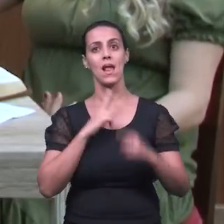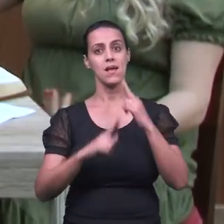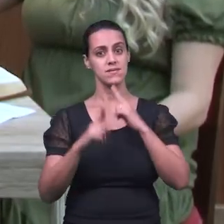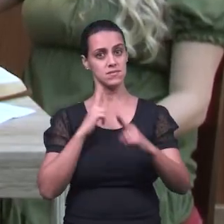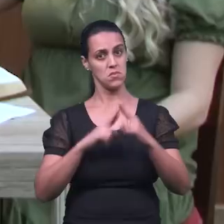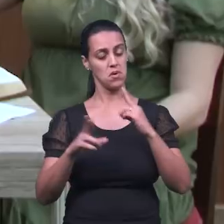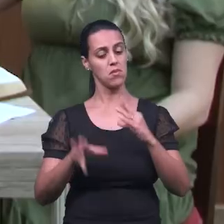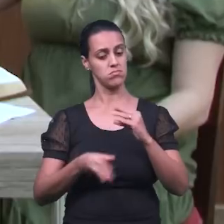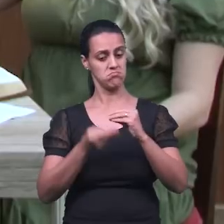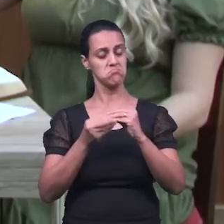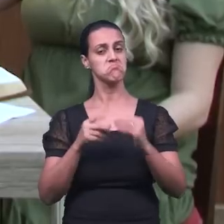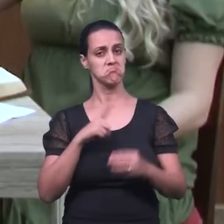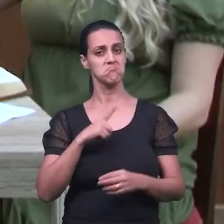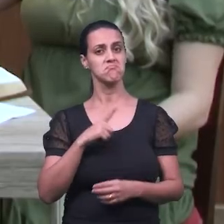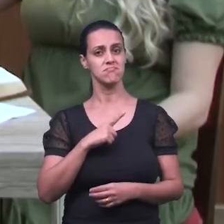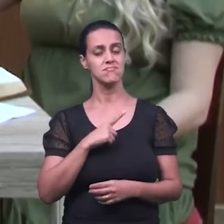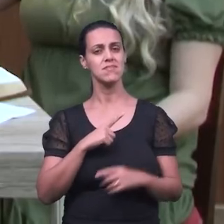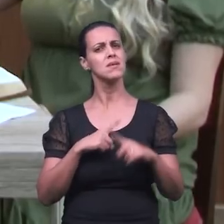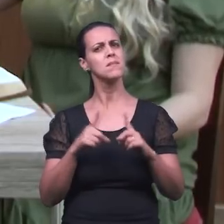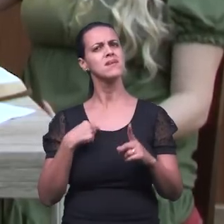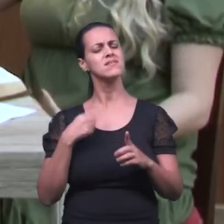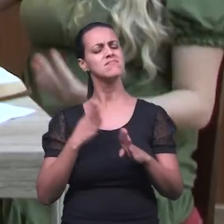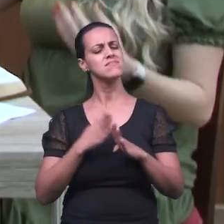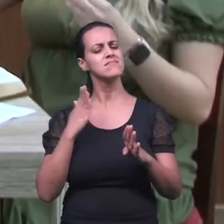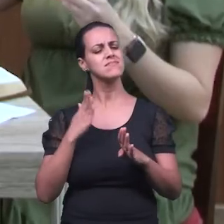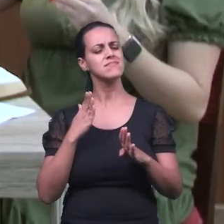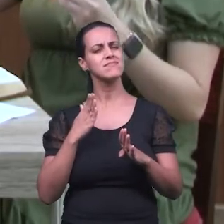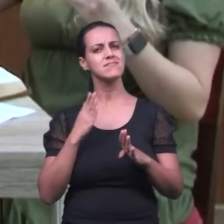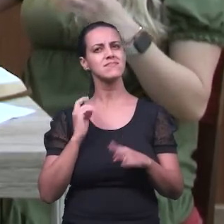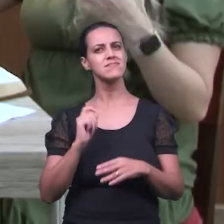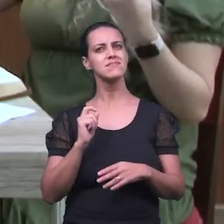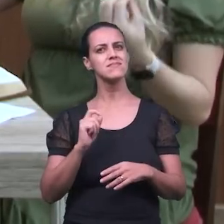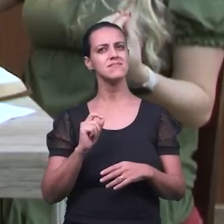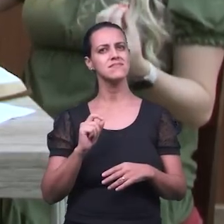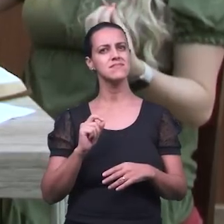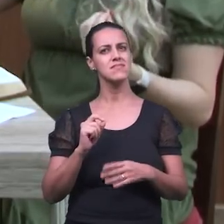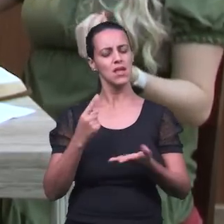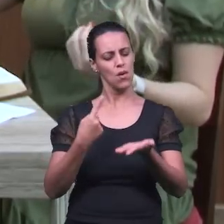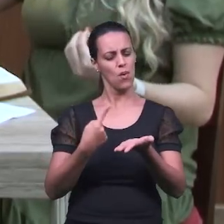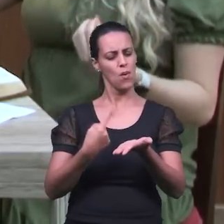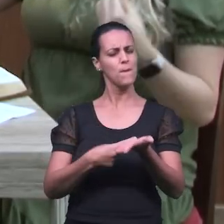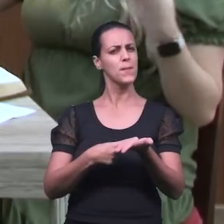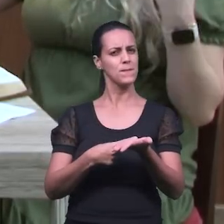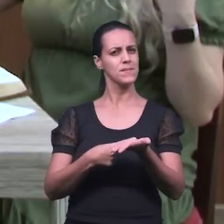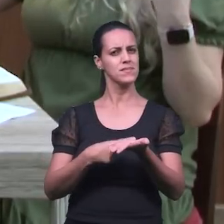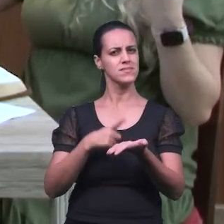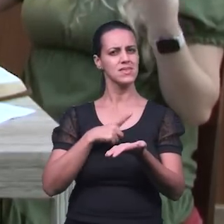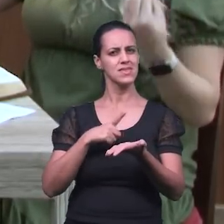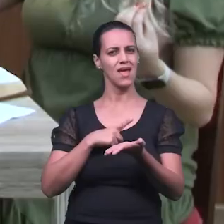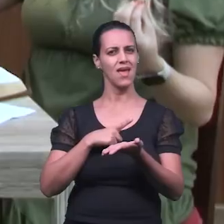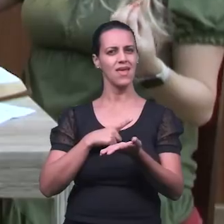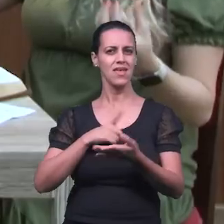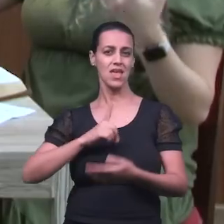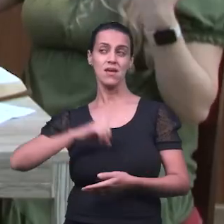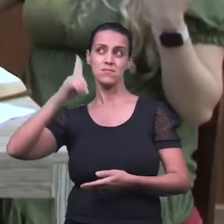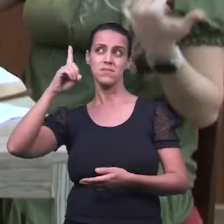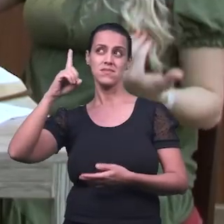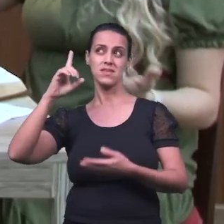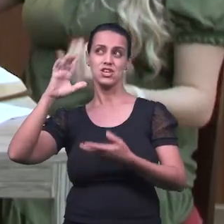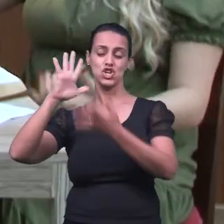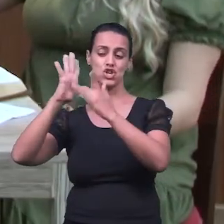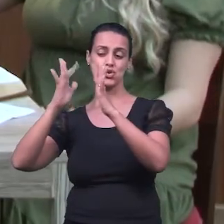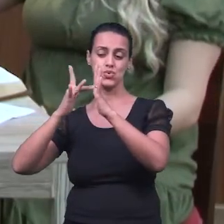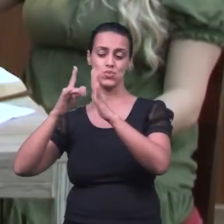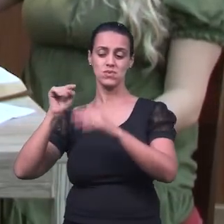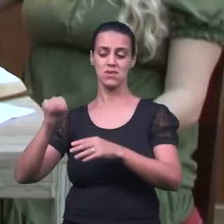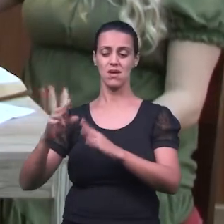irmãos estão bem completas, mas eu identifiquei, né, que aqui esse comprometimento mútuo entre o meu amado, né, o meu amado é